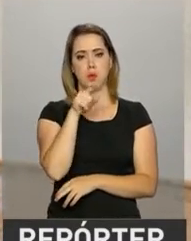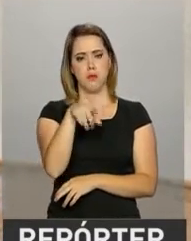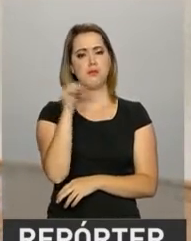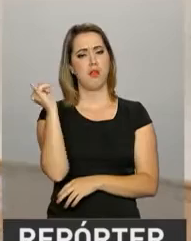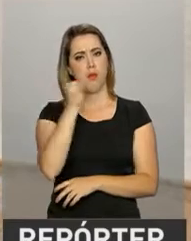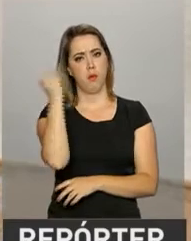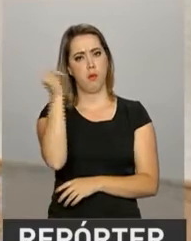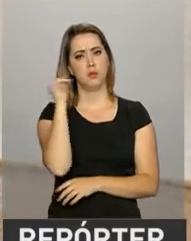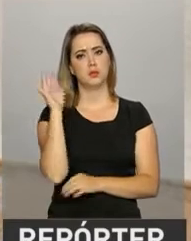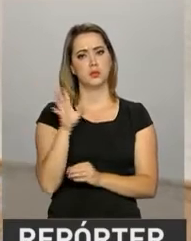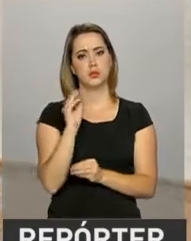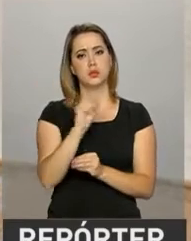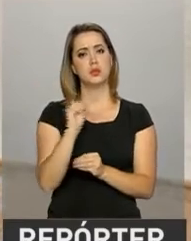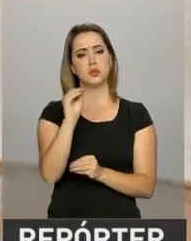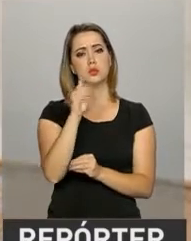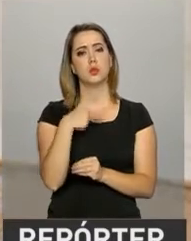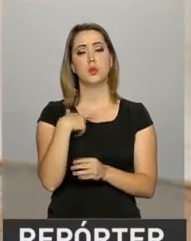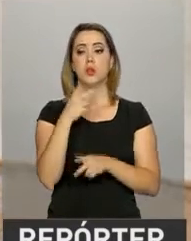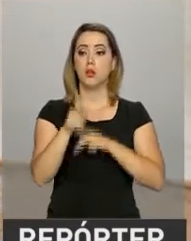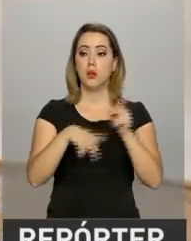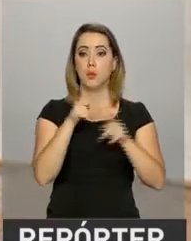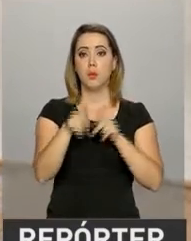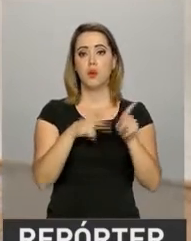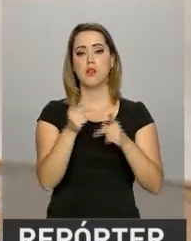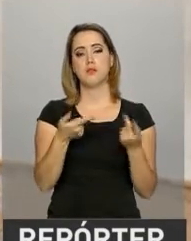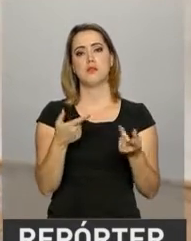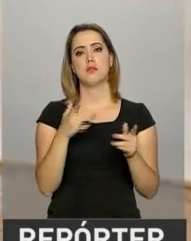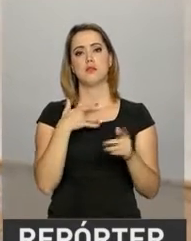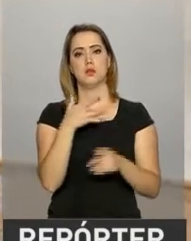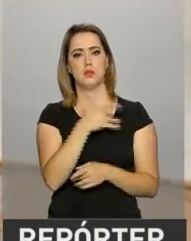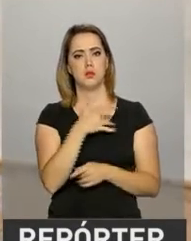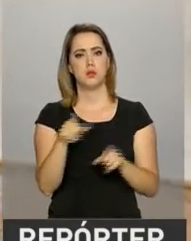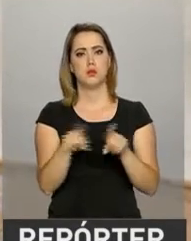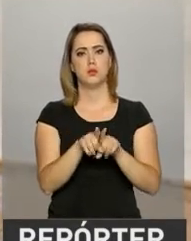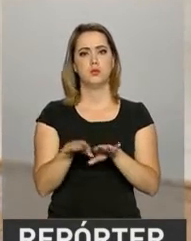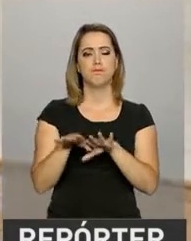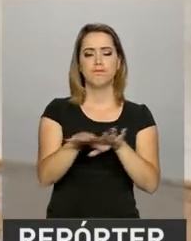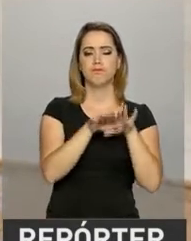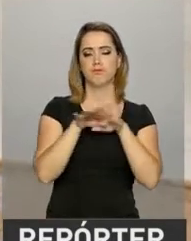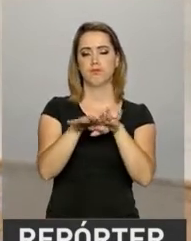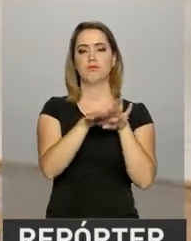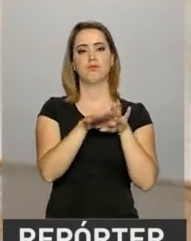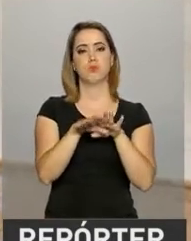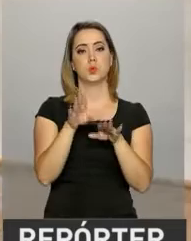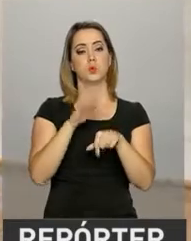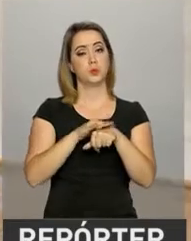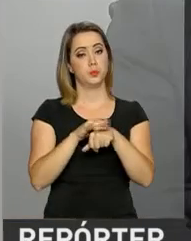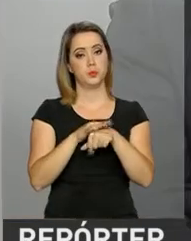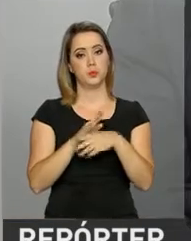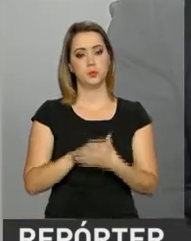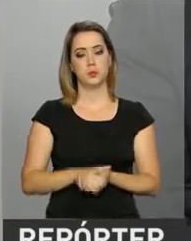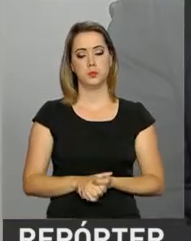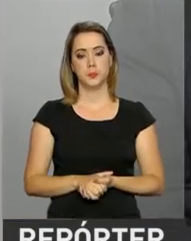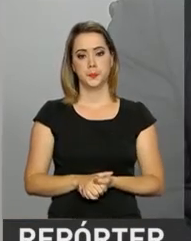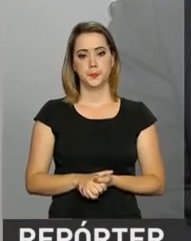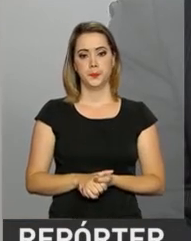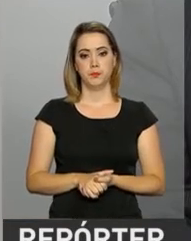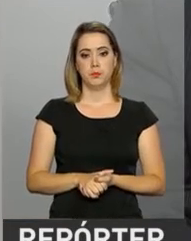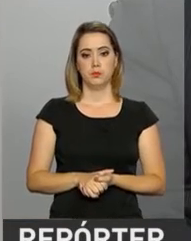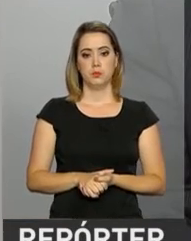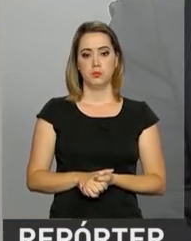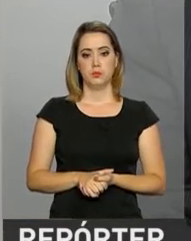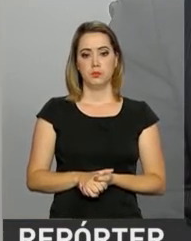importância das manifestações populares em saúde e das ações voltadas ao equilíbrio no tratamento da doença estava saúde